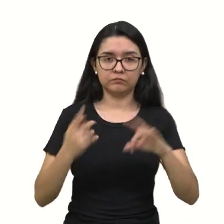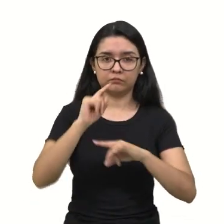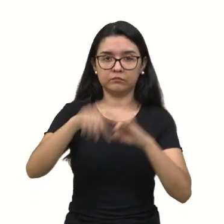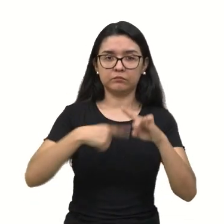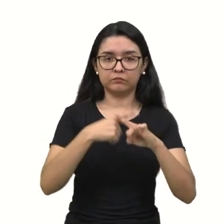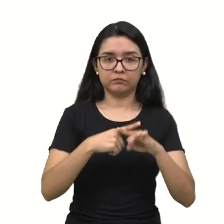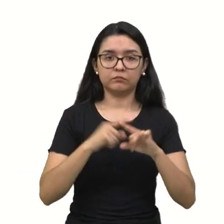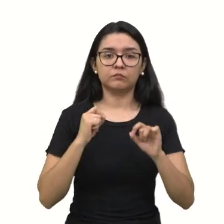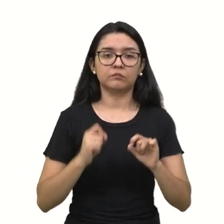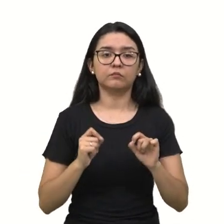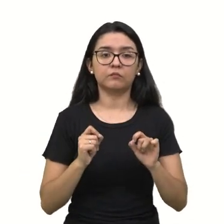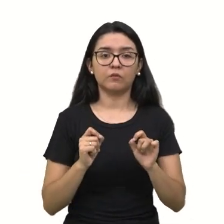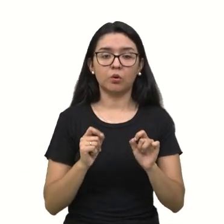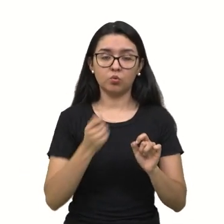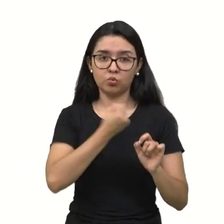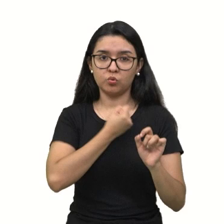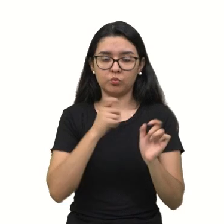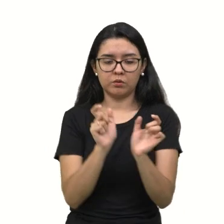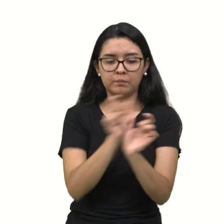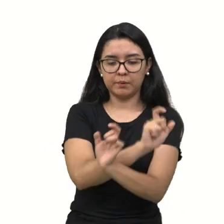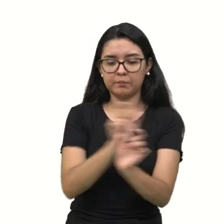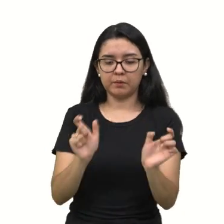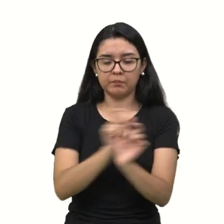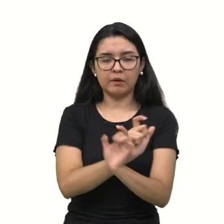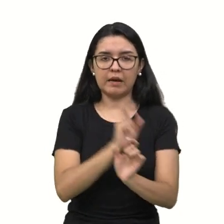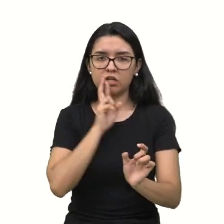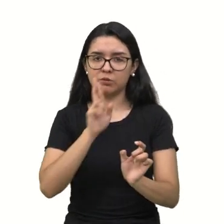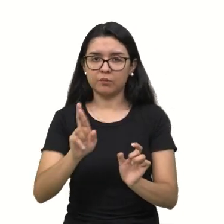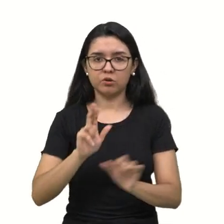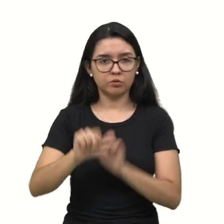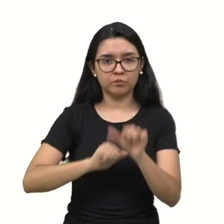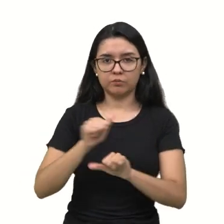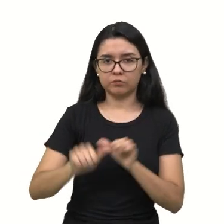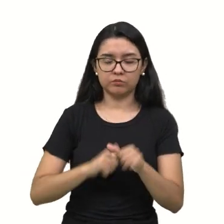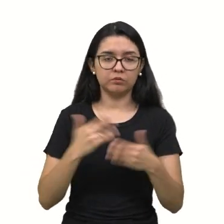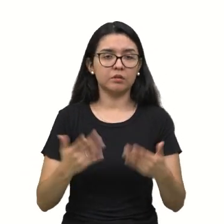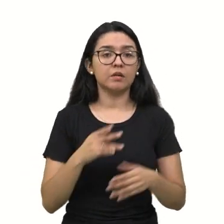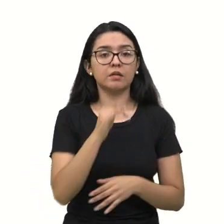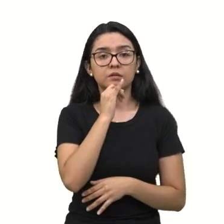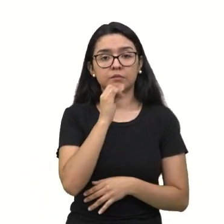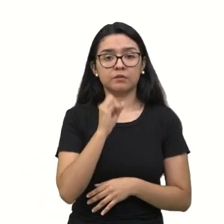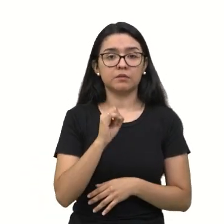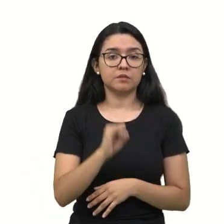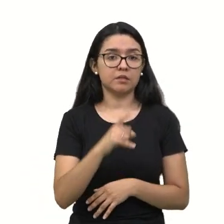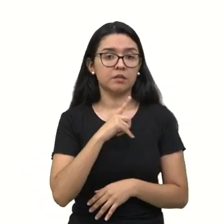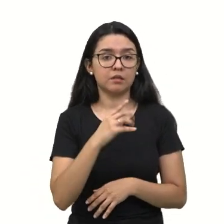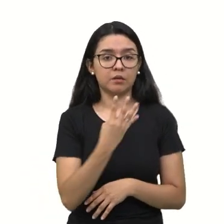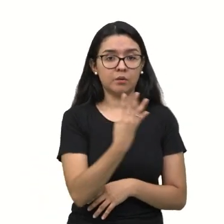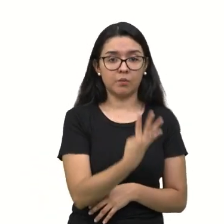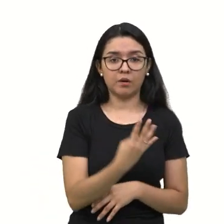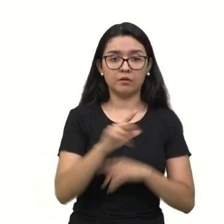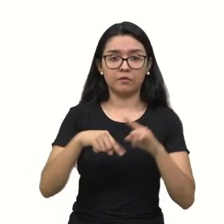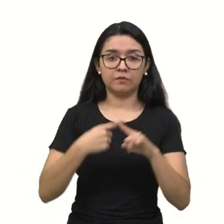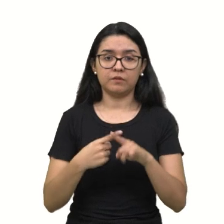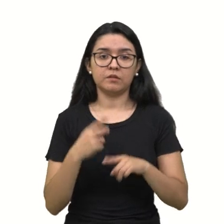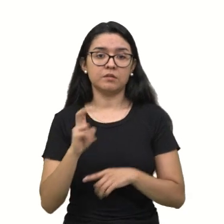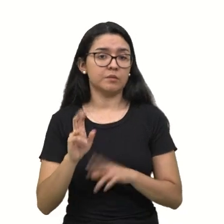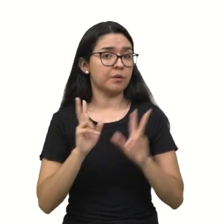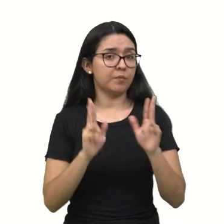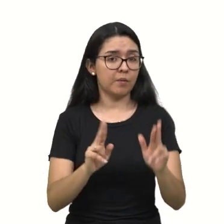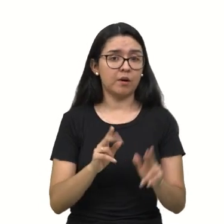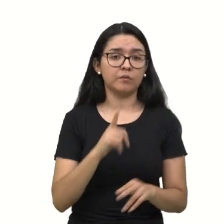diz que a ordem dos fatores não altera o produto. Se eu tenho 4 vezes 5, é a mesma coisa que ter 5 vezes